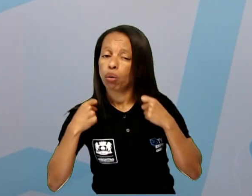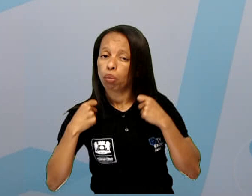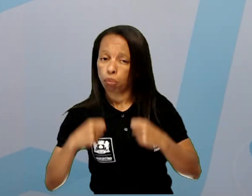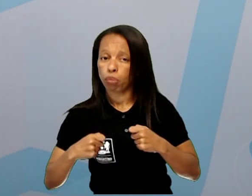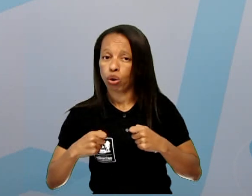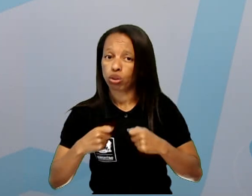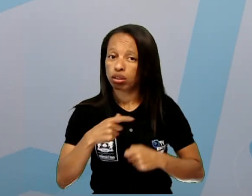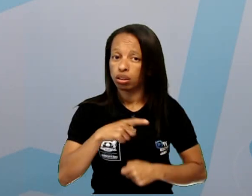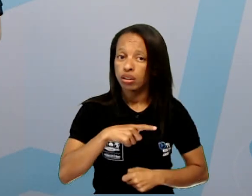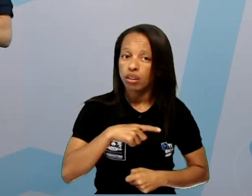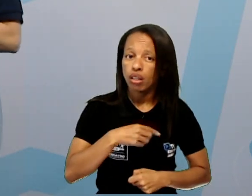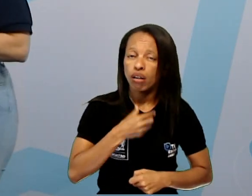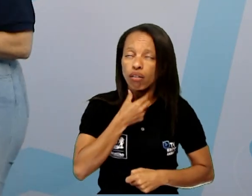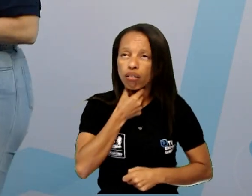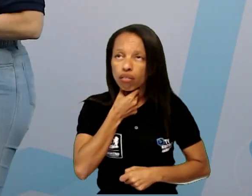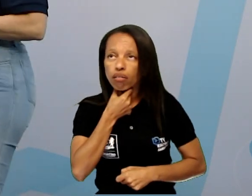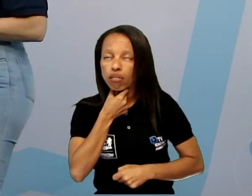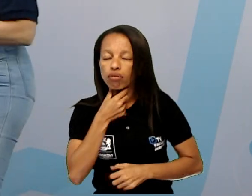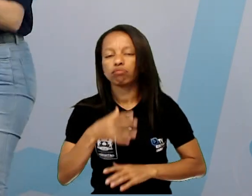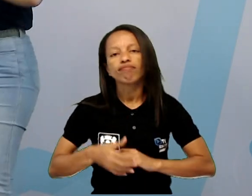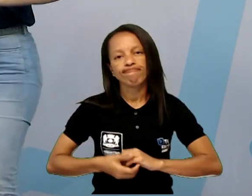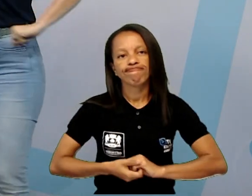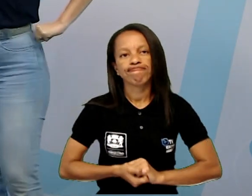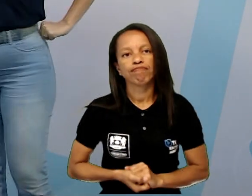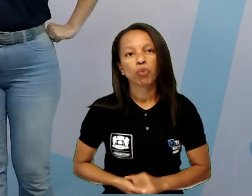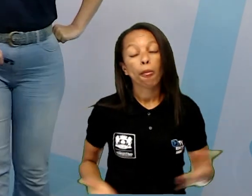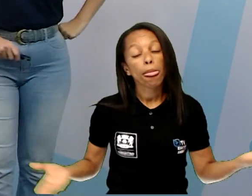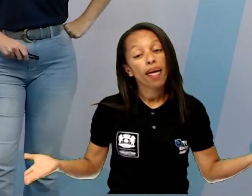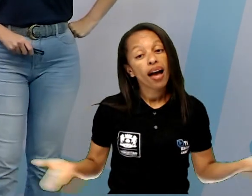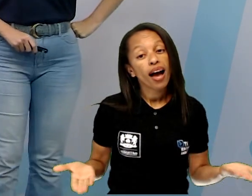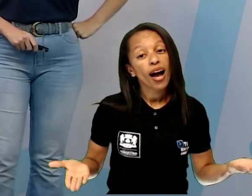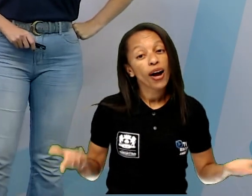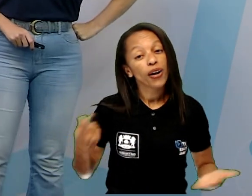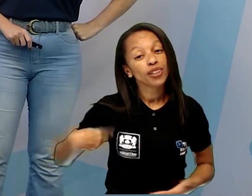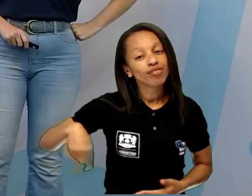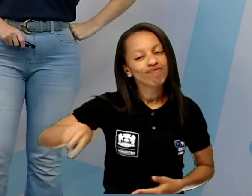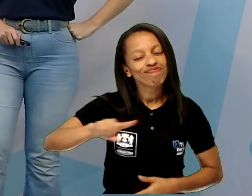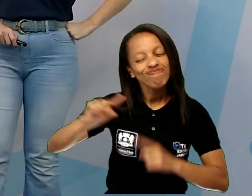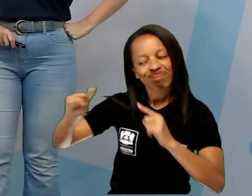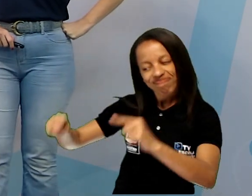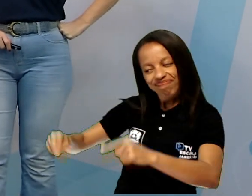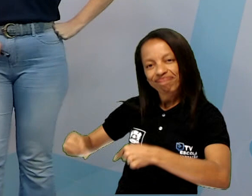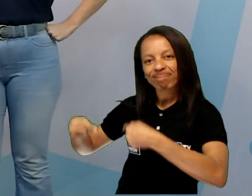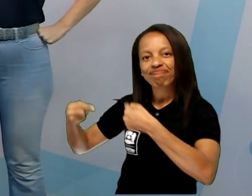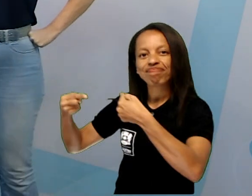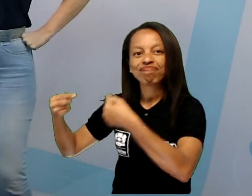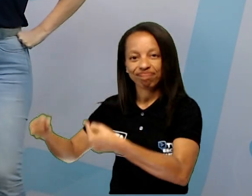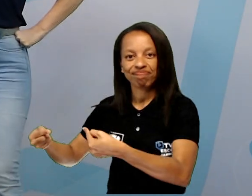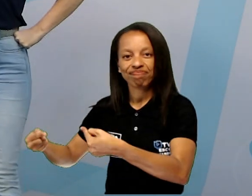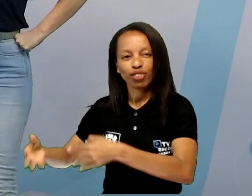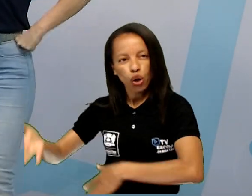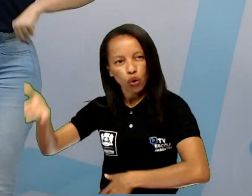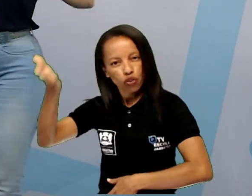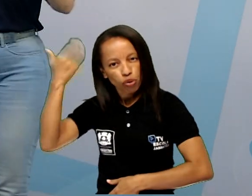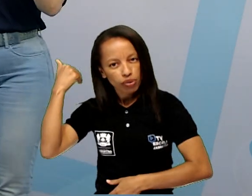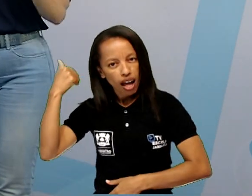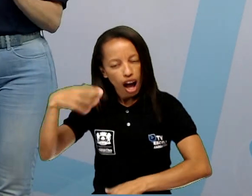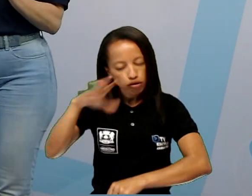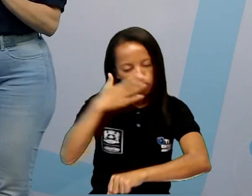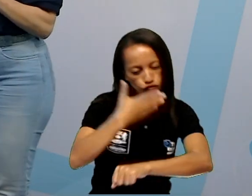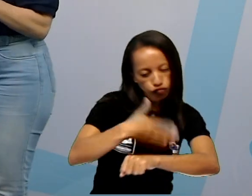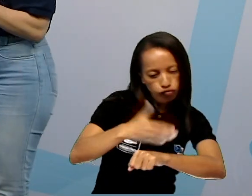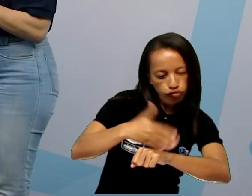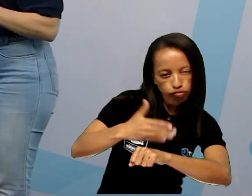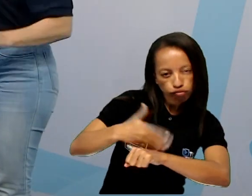e sufocamentos. E agora o nosso desafio! Vamos lá? Vamos colocar nossa mão